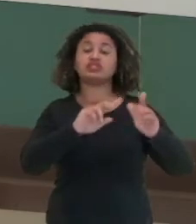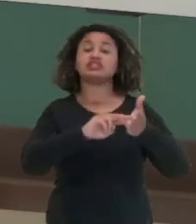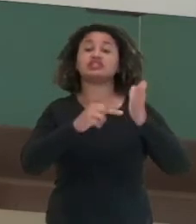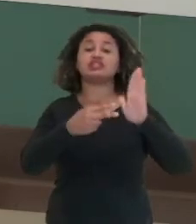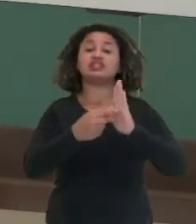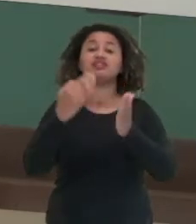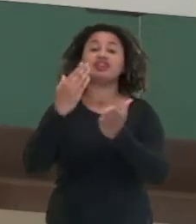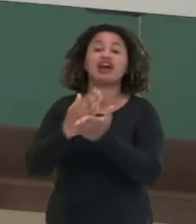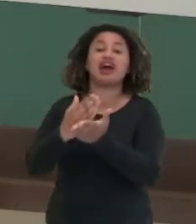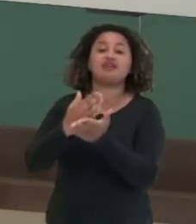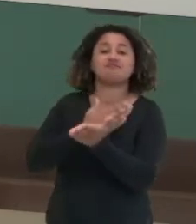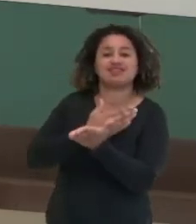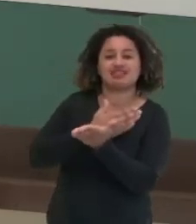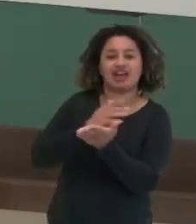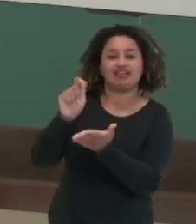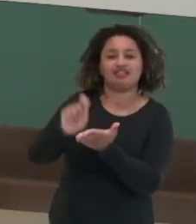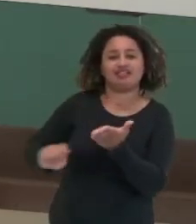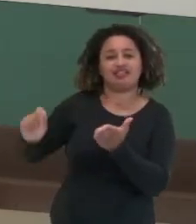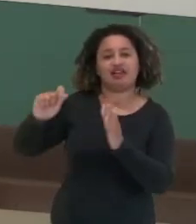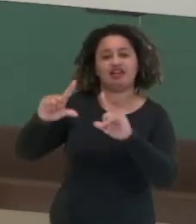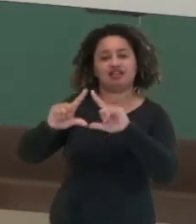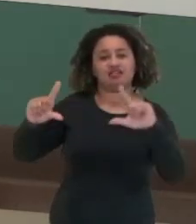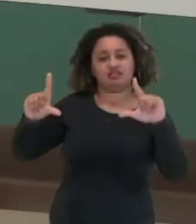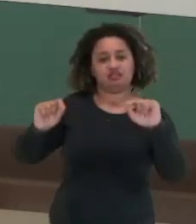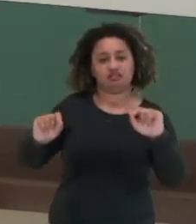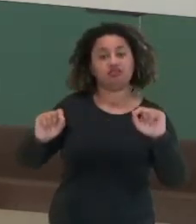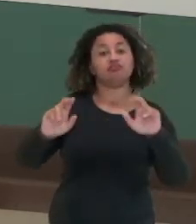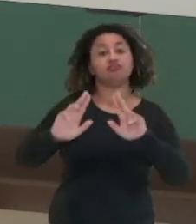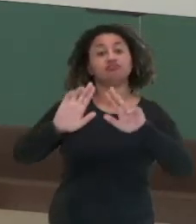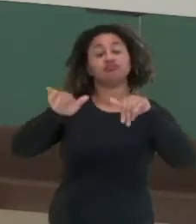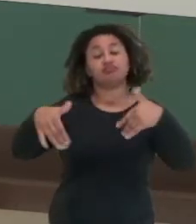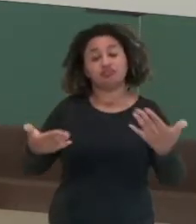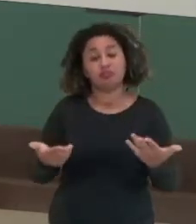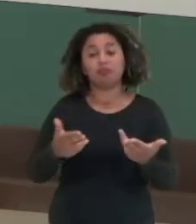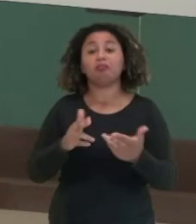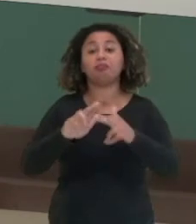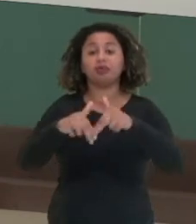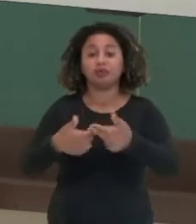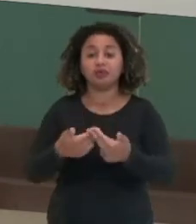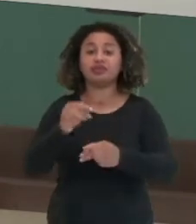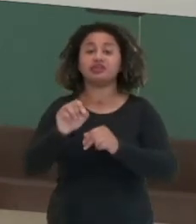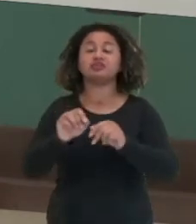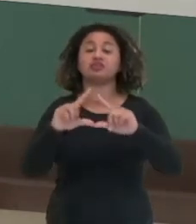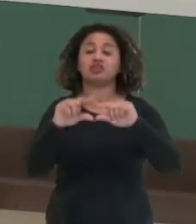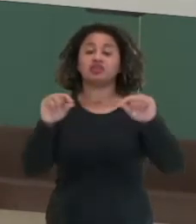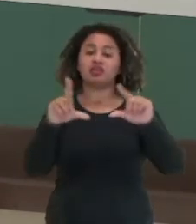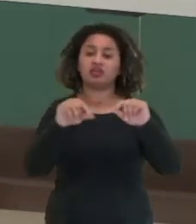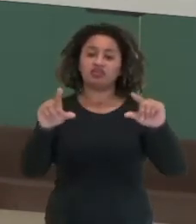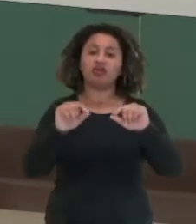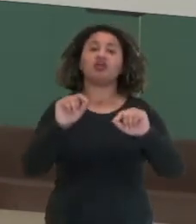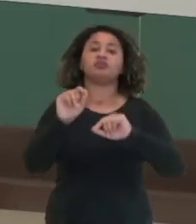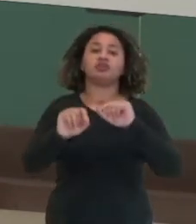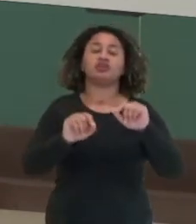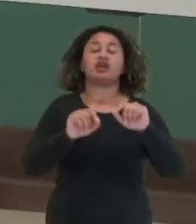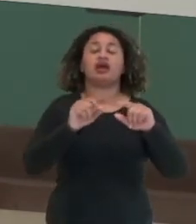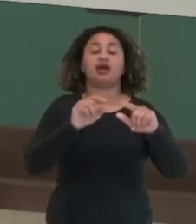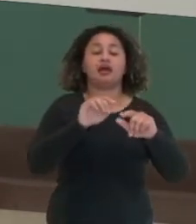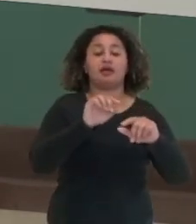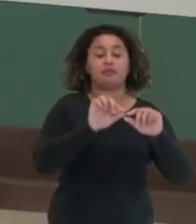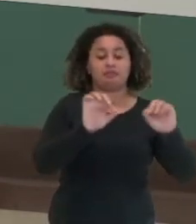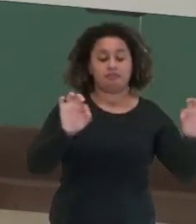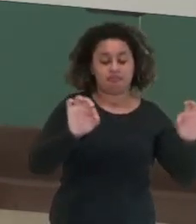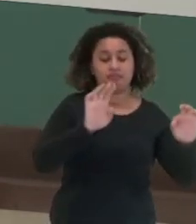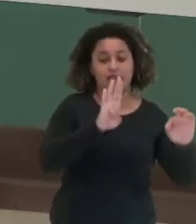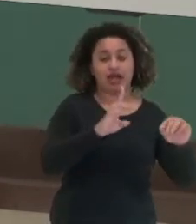representa a metade da área deste retângulo. Portanto, a fórmula da área do retângulo será base